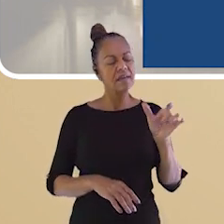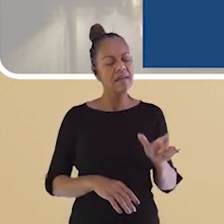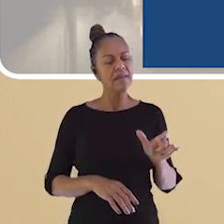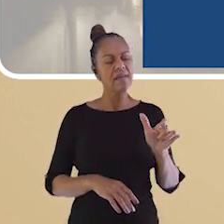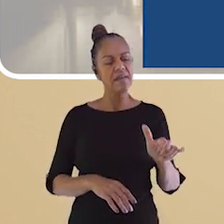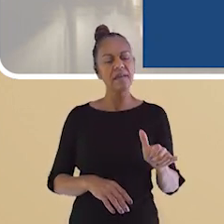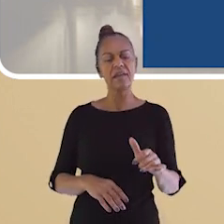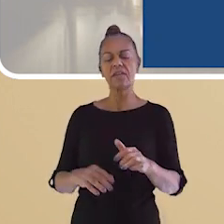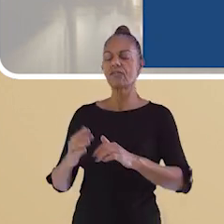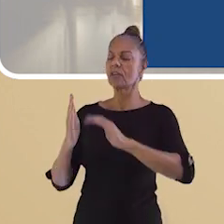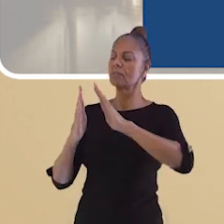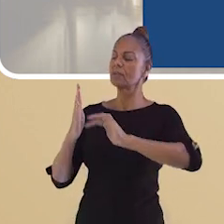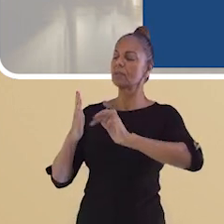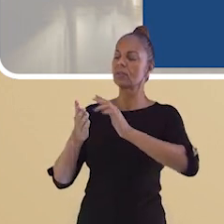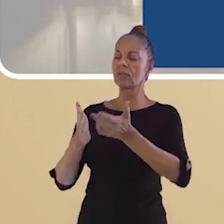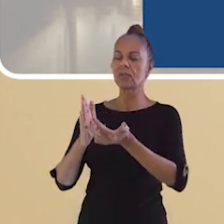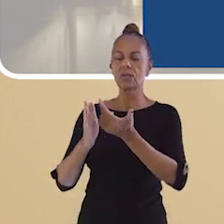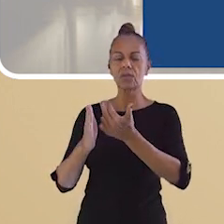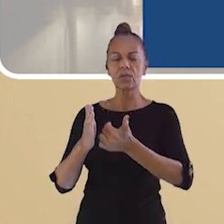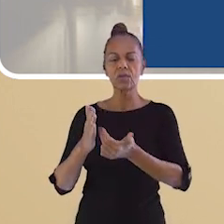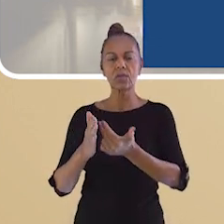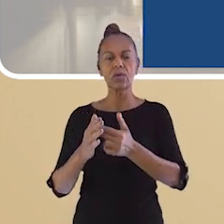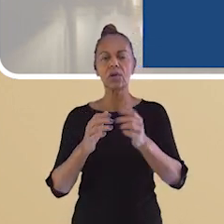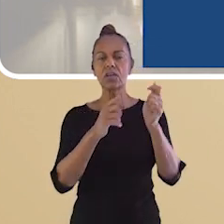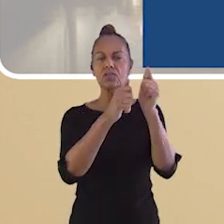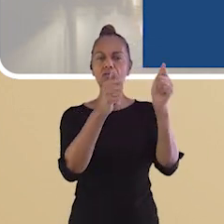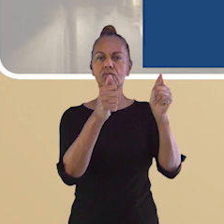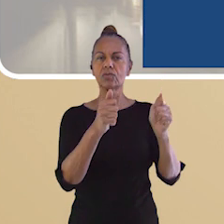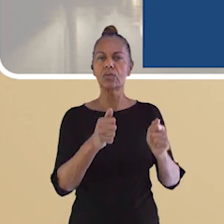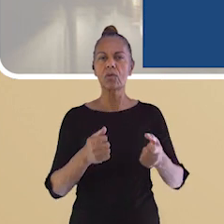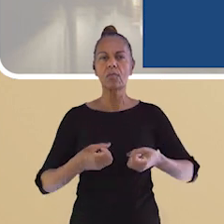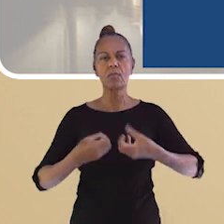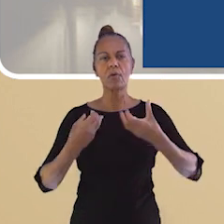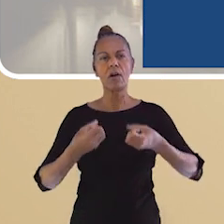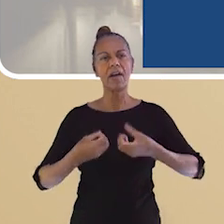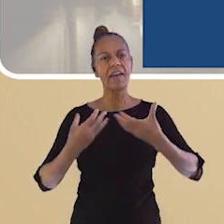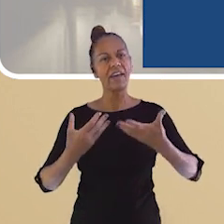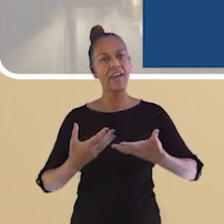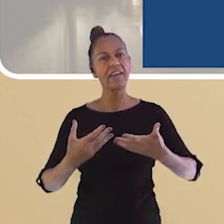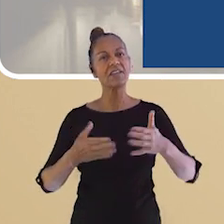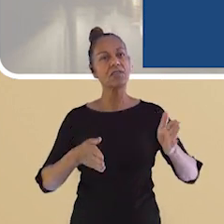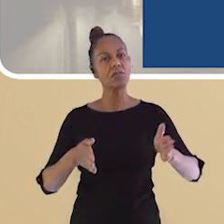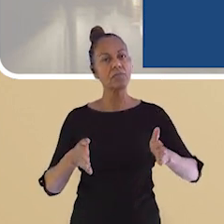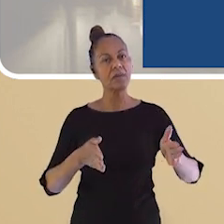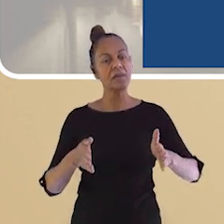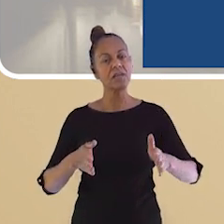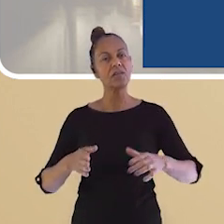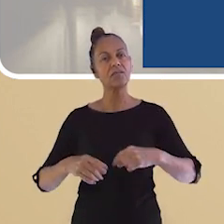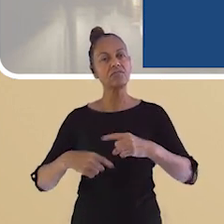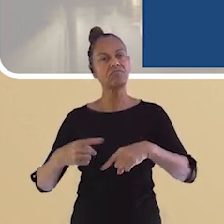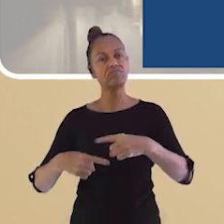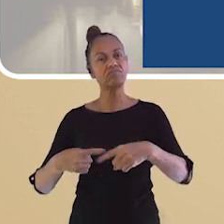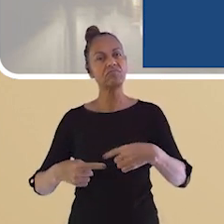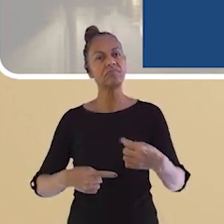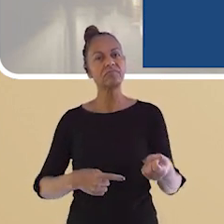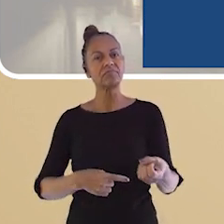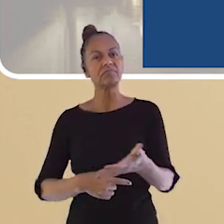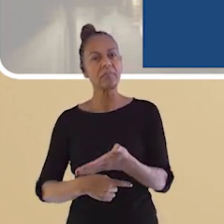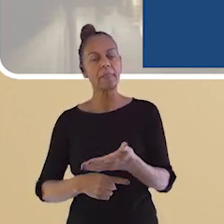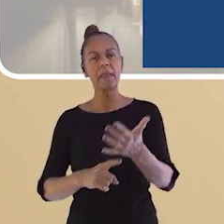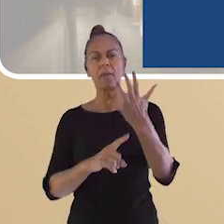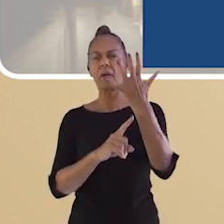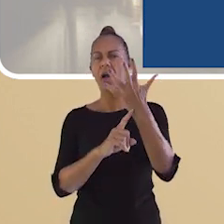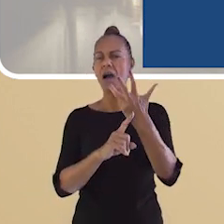fevereiro de 1564, Michelangelo foi um pintor, escultor, arquiteto e poeta do Renascimento